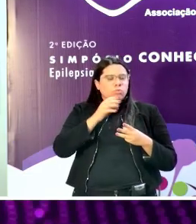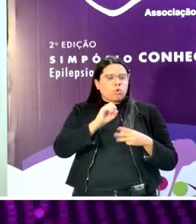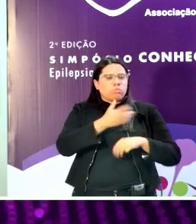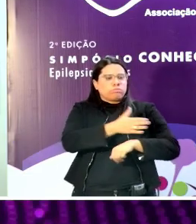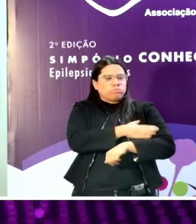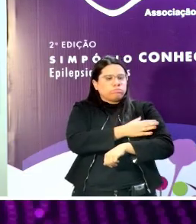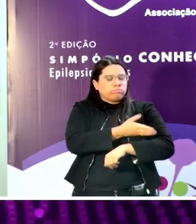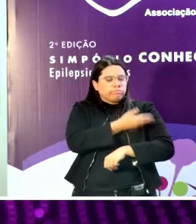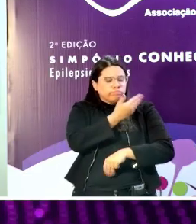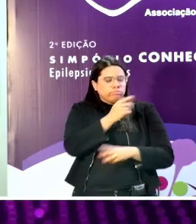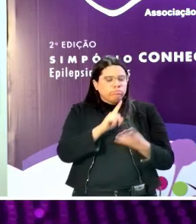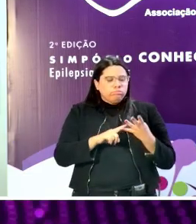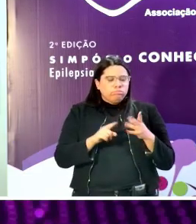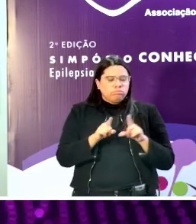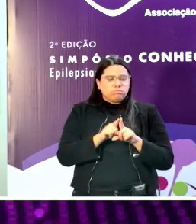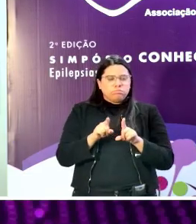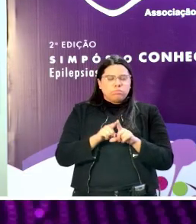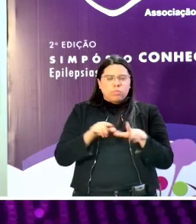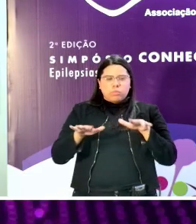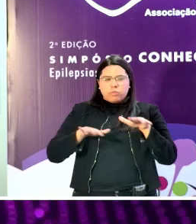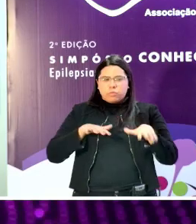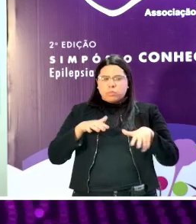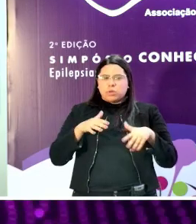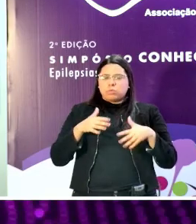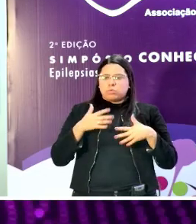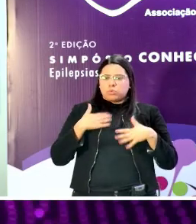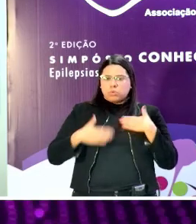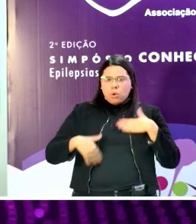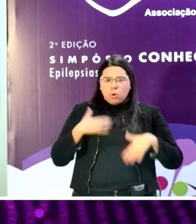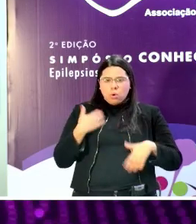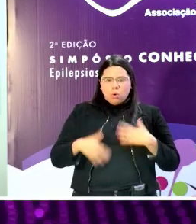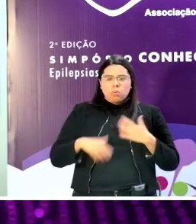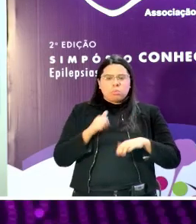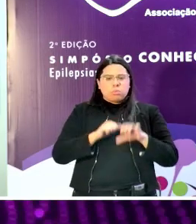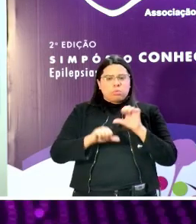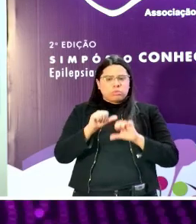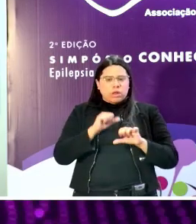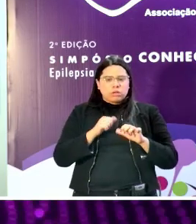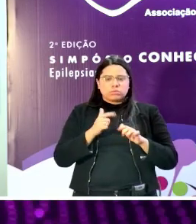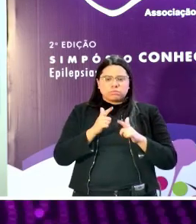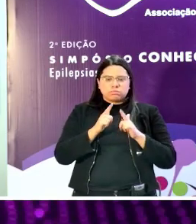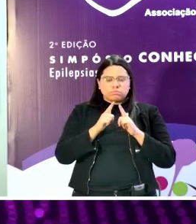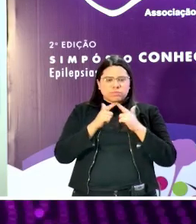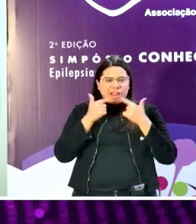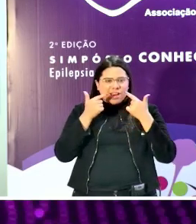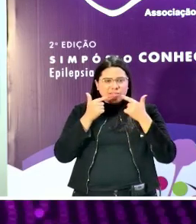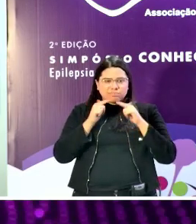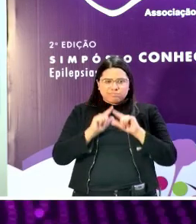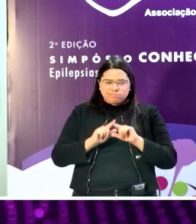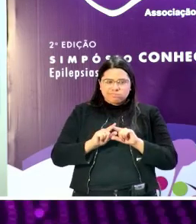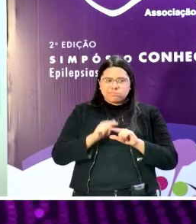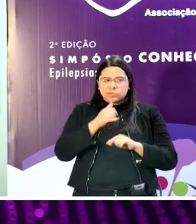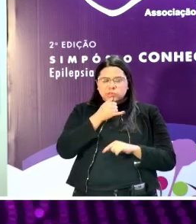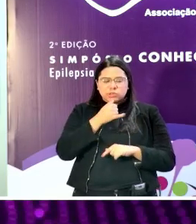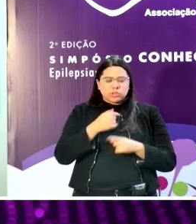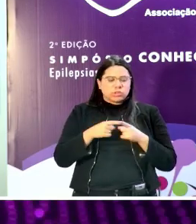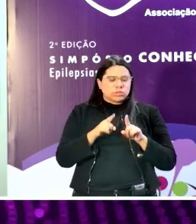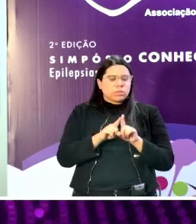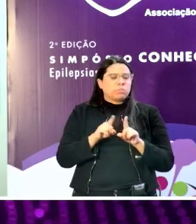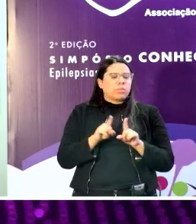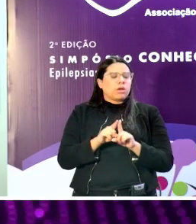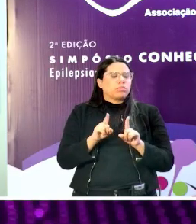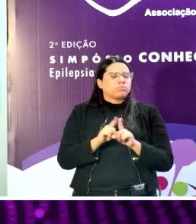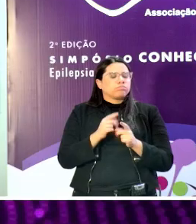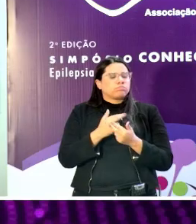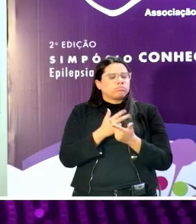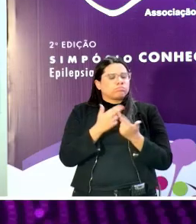motora, mudança de humor, agressividade, um limiar de dor bastante alterado e